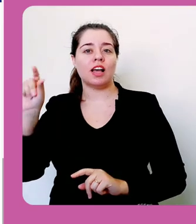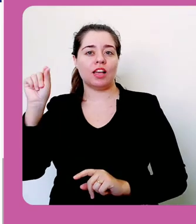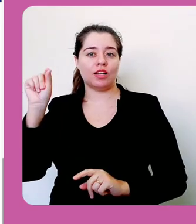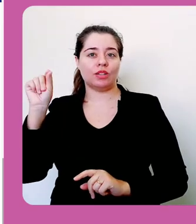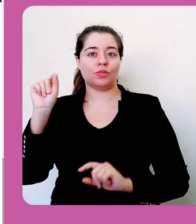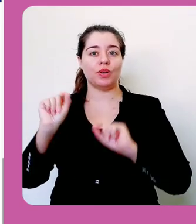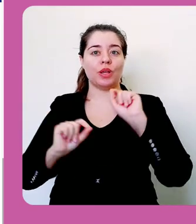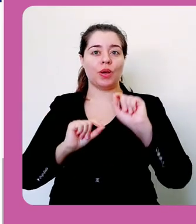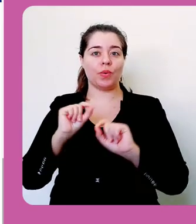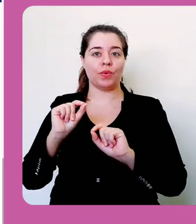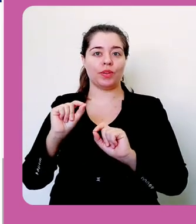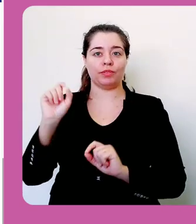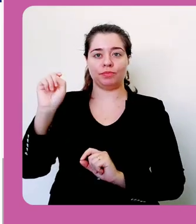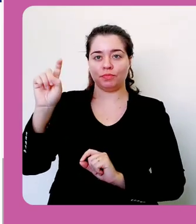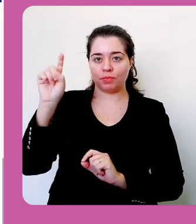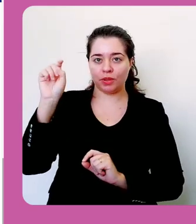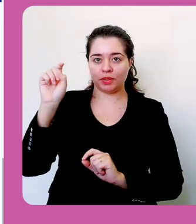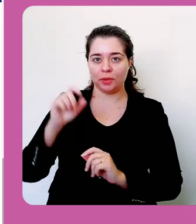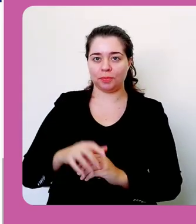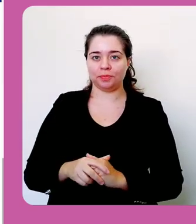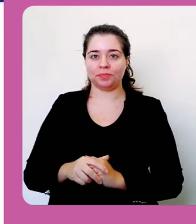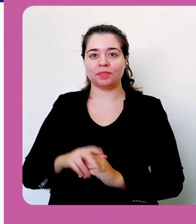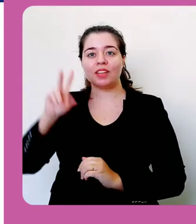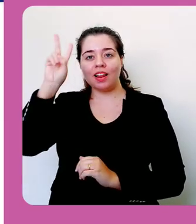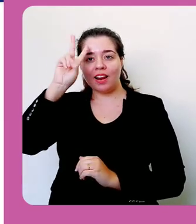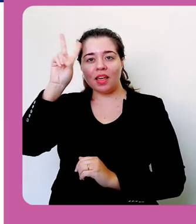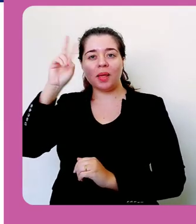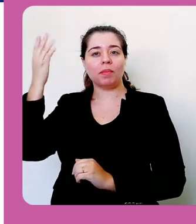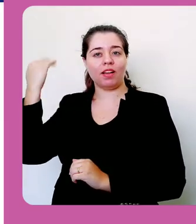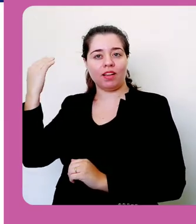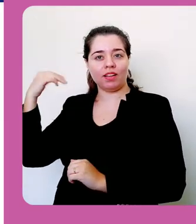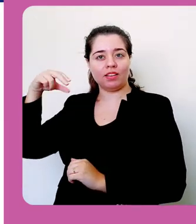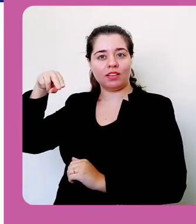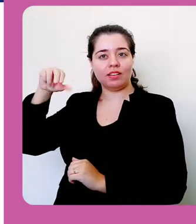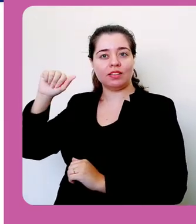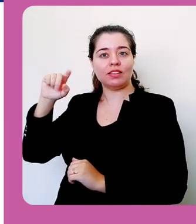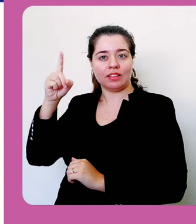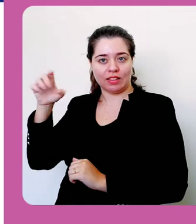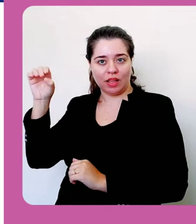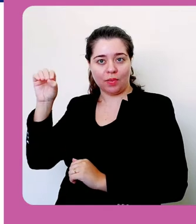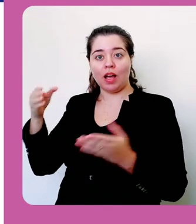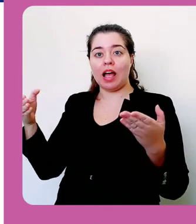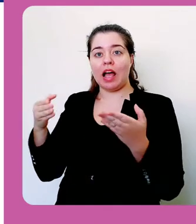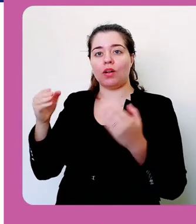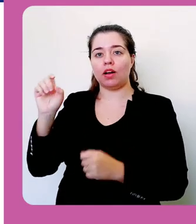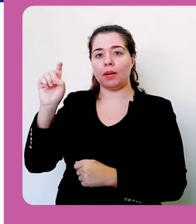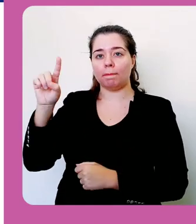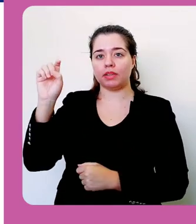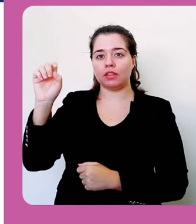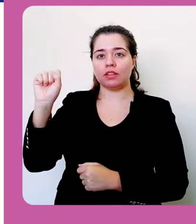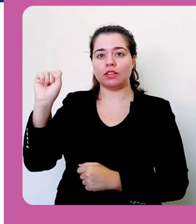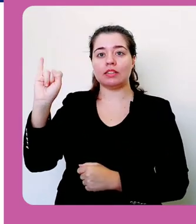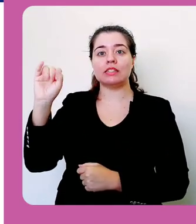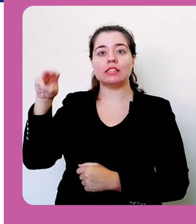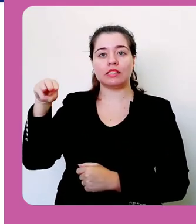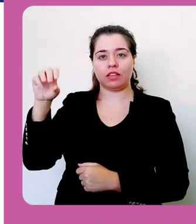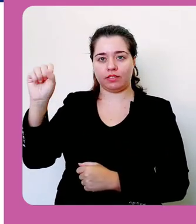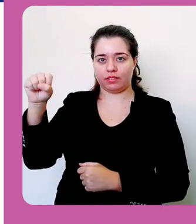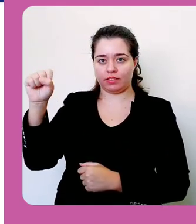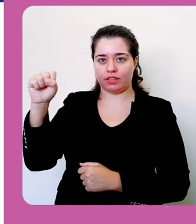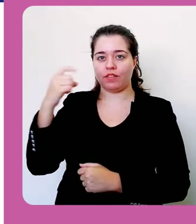diferença está na hora de o aluno enviar o arquivo. Vou me tornar estudante de